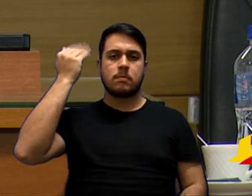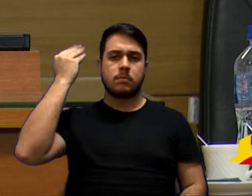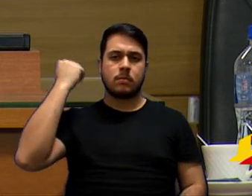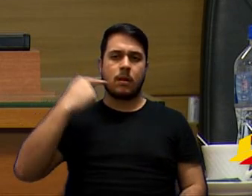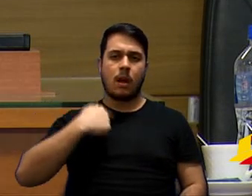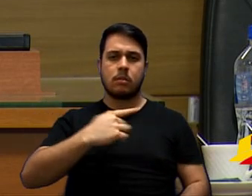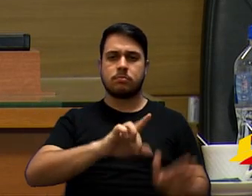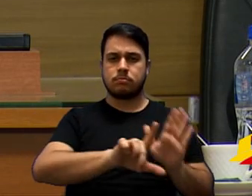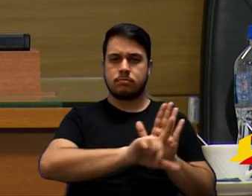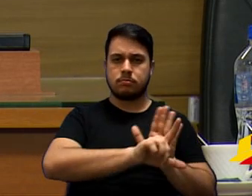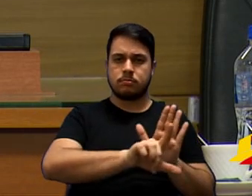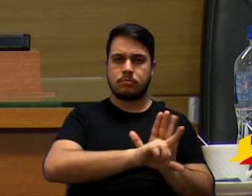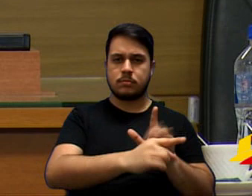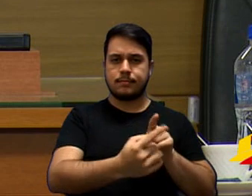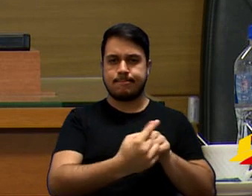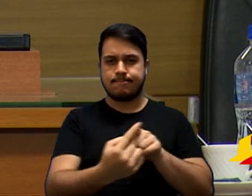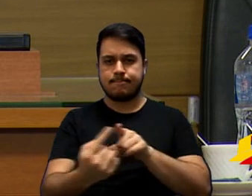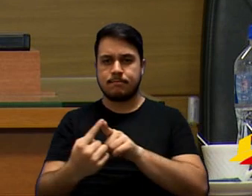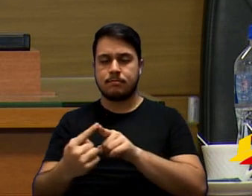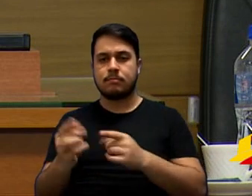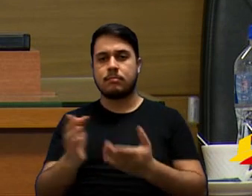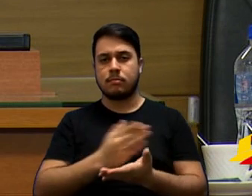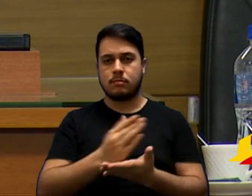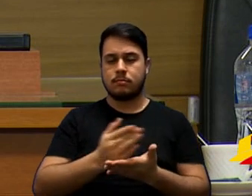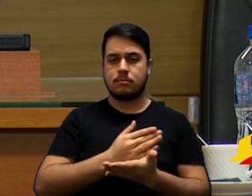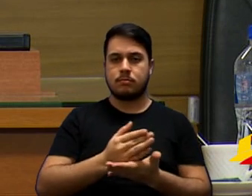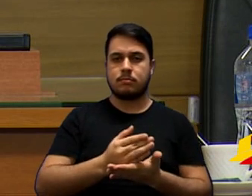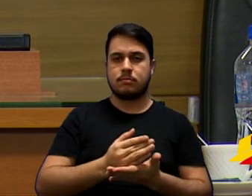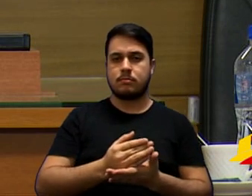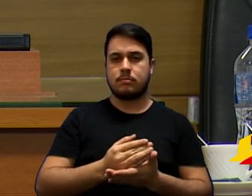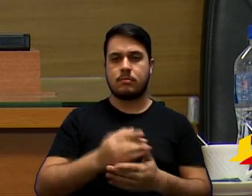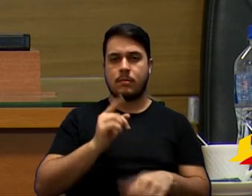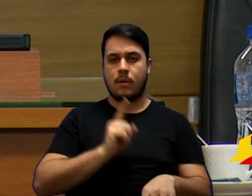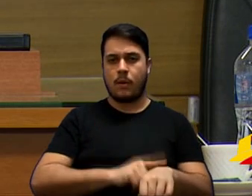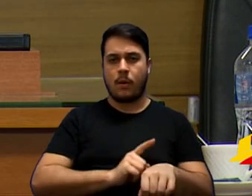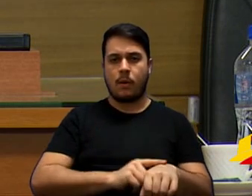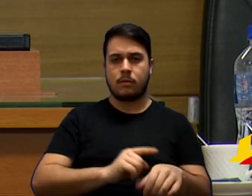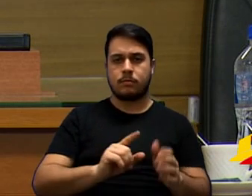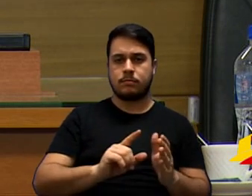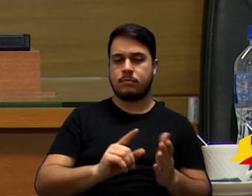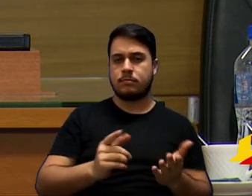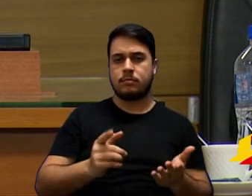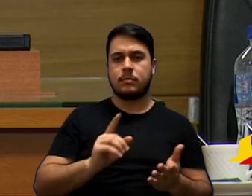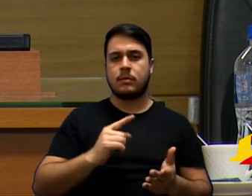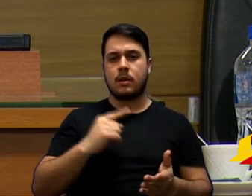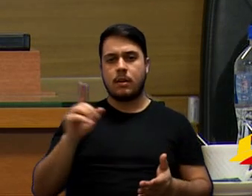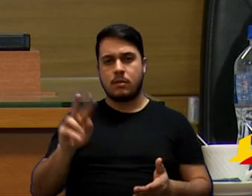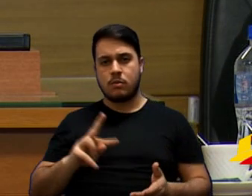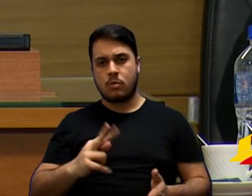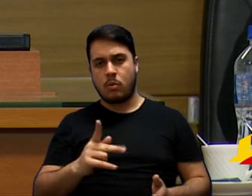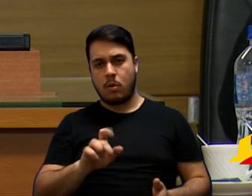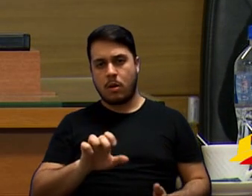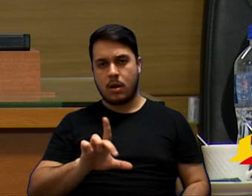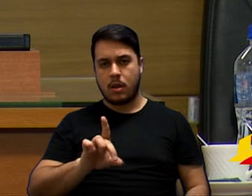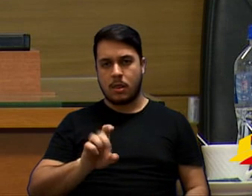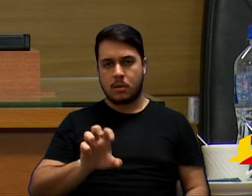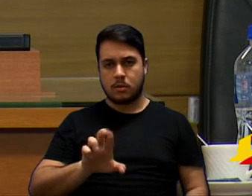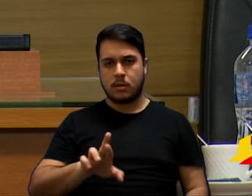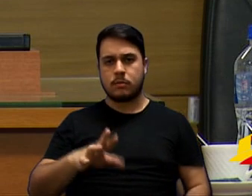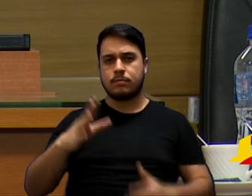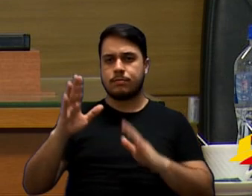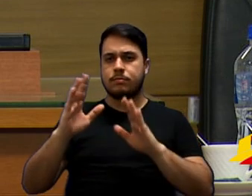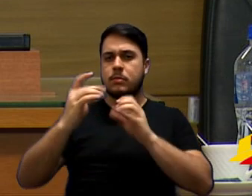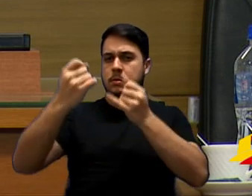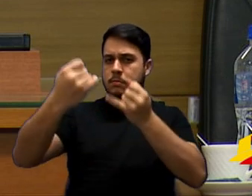a lei mas pelo lutador da hora e também pelo ela já passou bastante pra gente é só gostaria também de